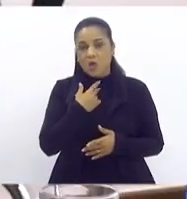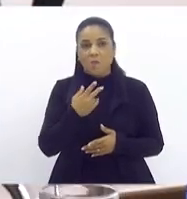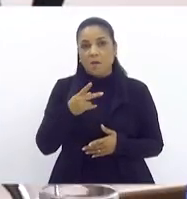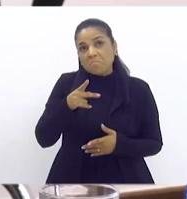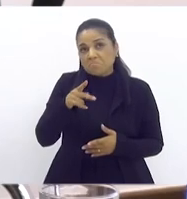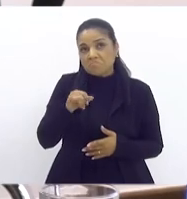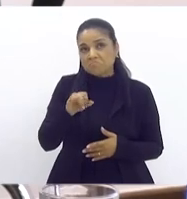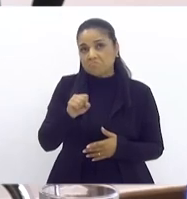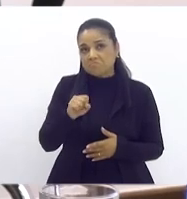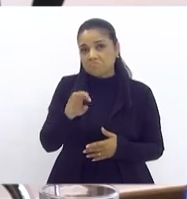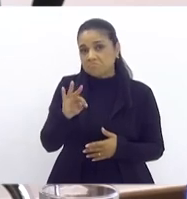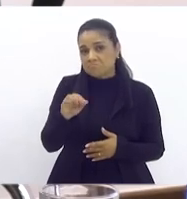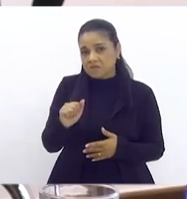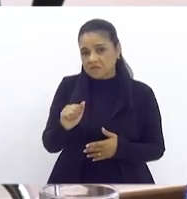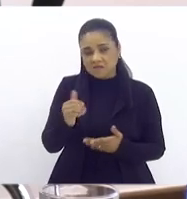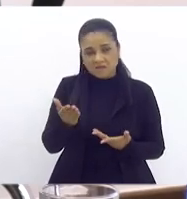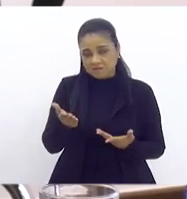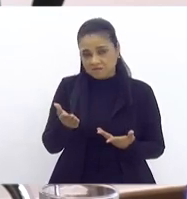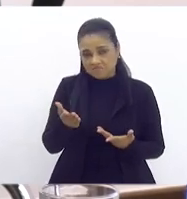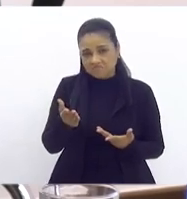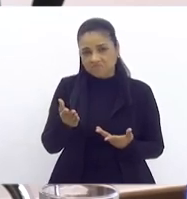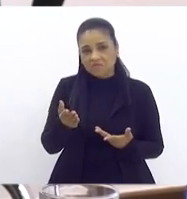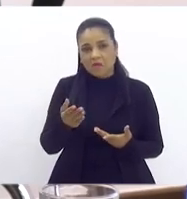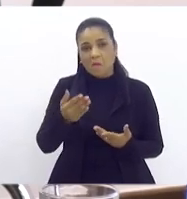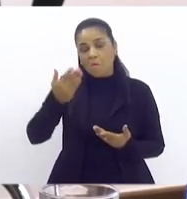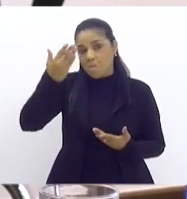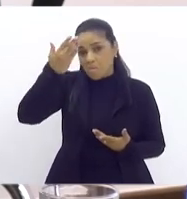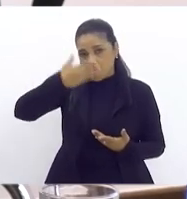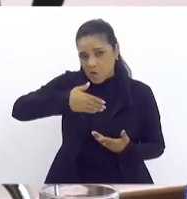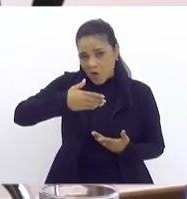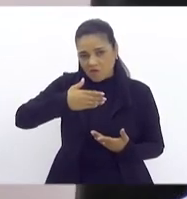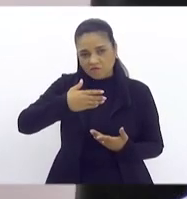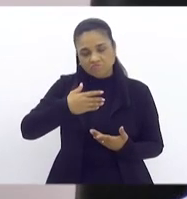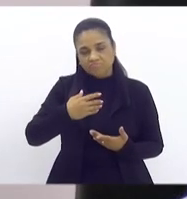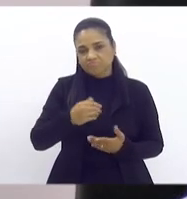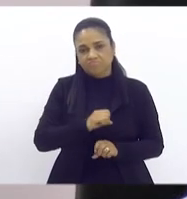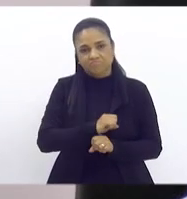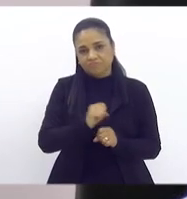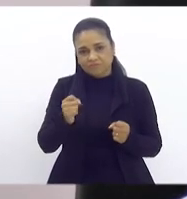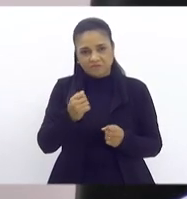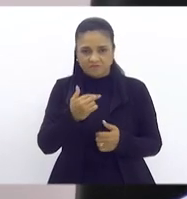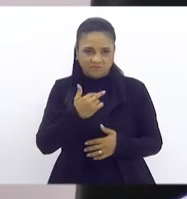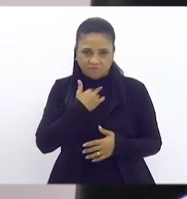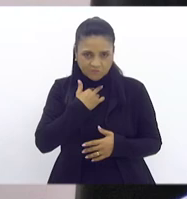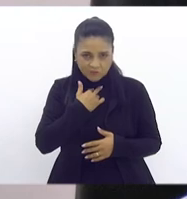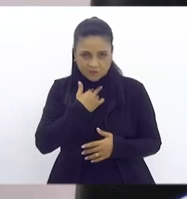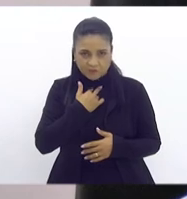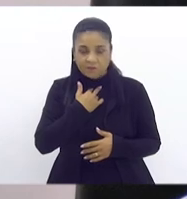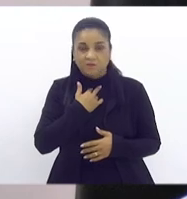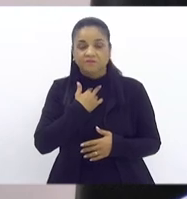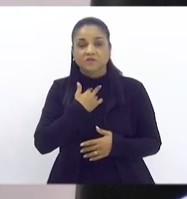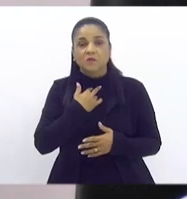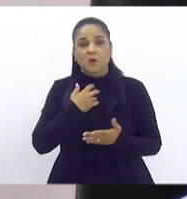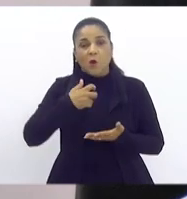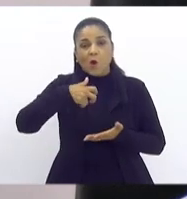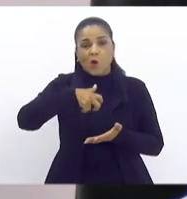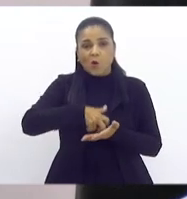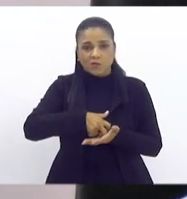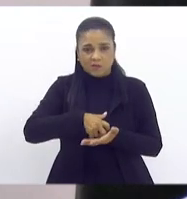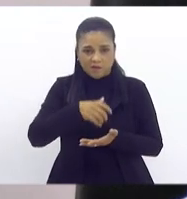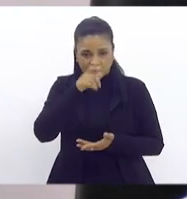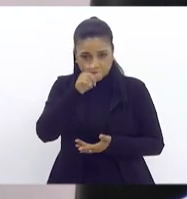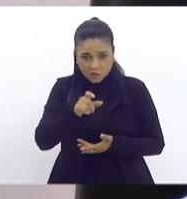Talvez mas não podemos considerar como prova para condenar alguém então gostaria que o Senhor nos dissesse